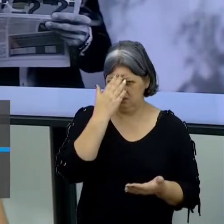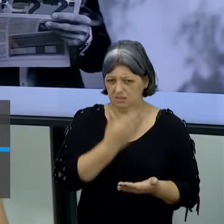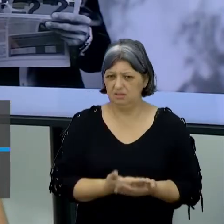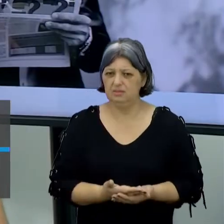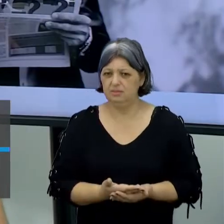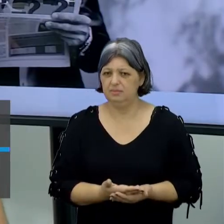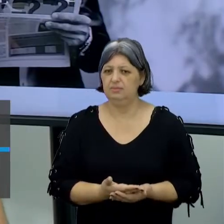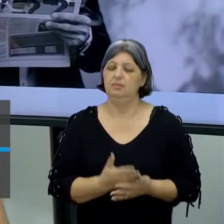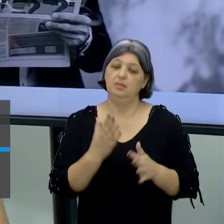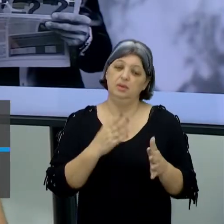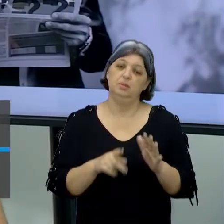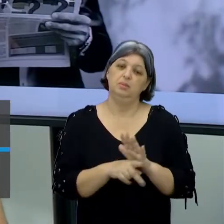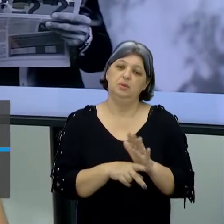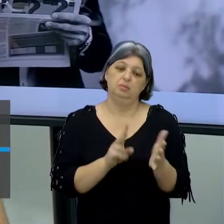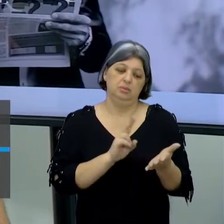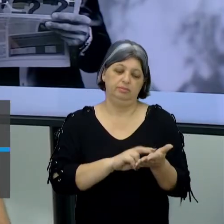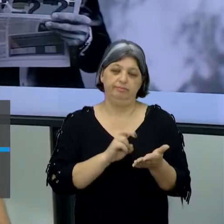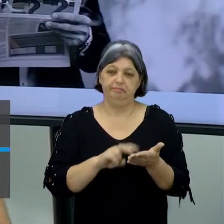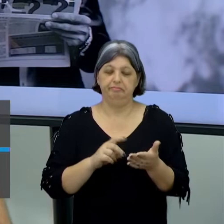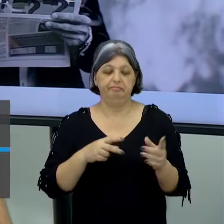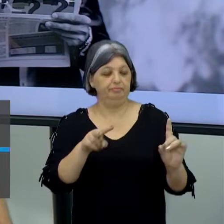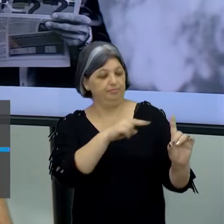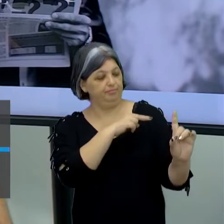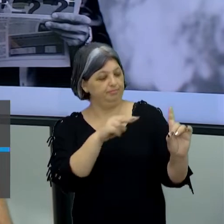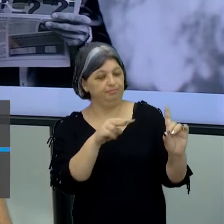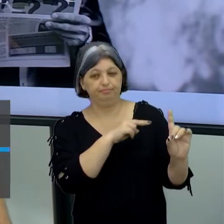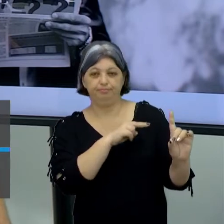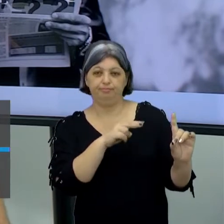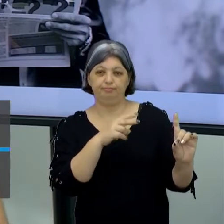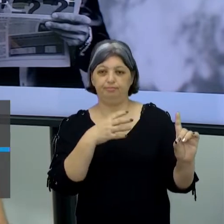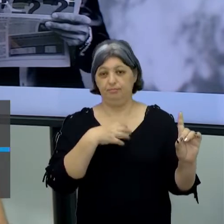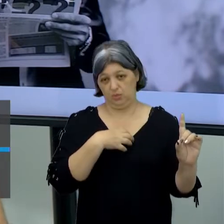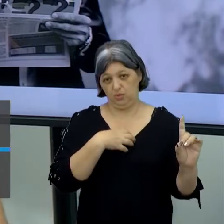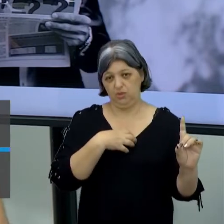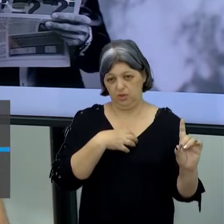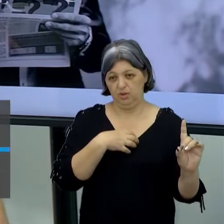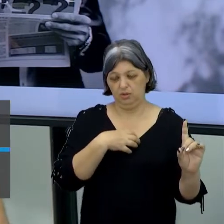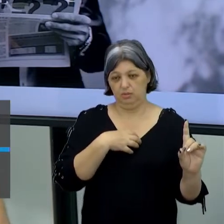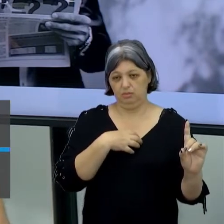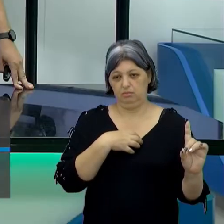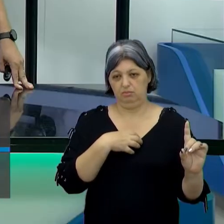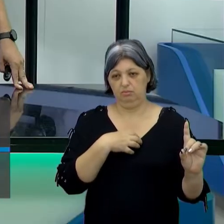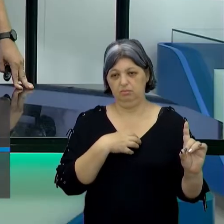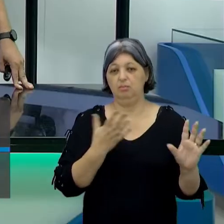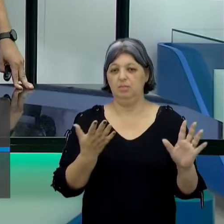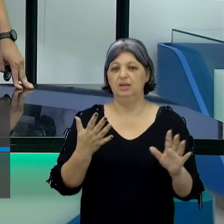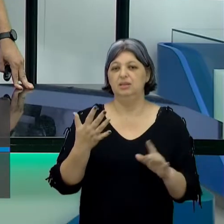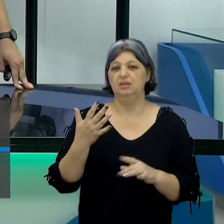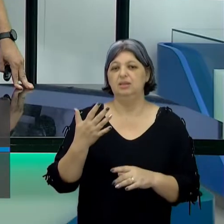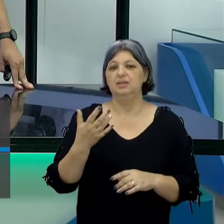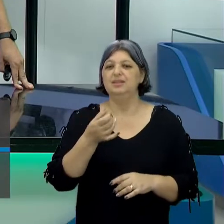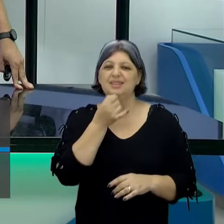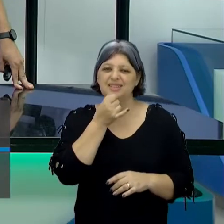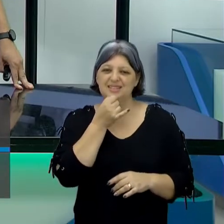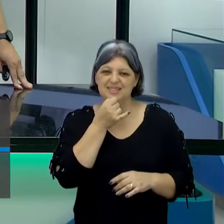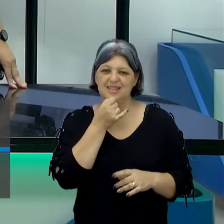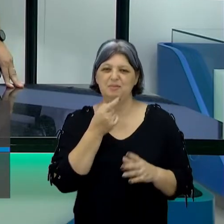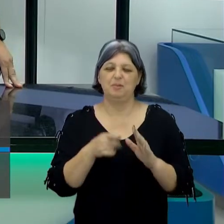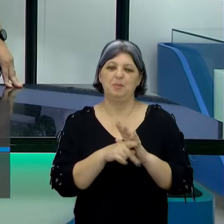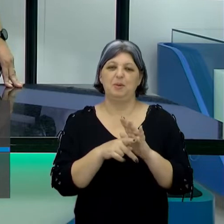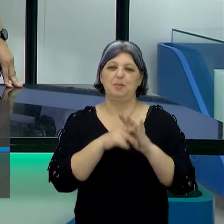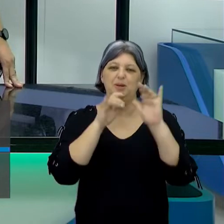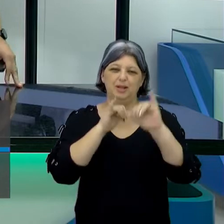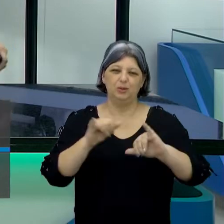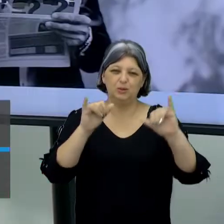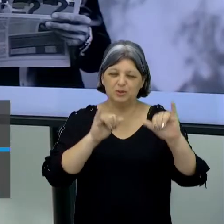né? São versões, porque cada ponto de vista é a vista de um ponto, né? Eu estou olhando o mundo dessa forma. Mas o telefone sem fio está muito maior hoje.